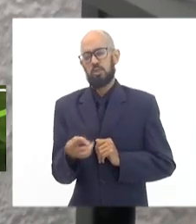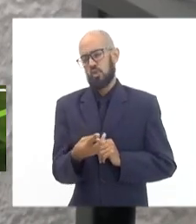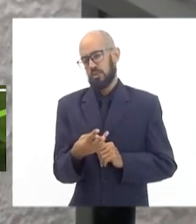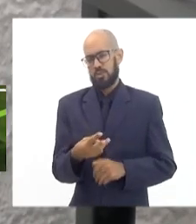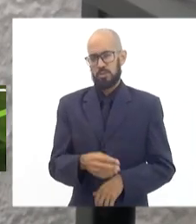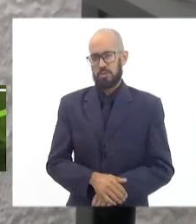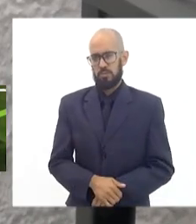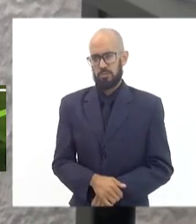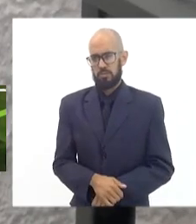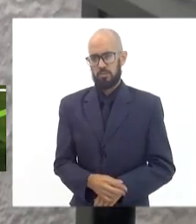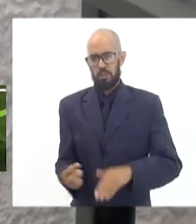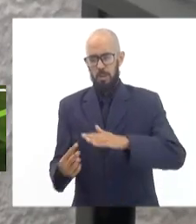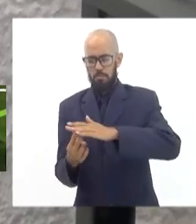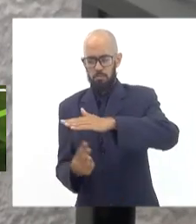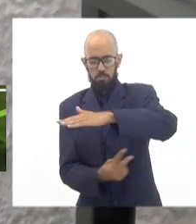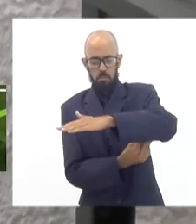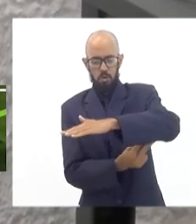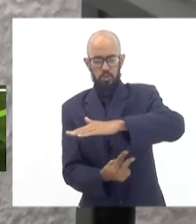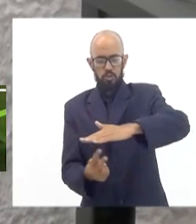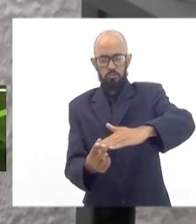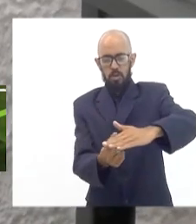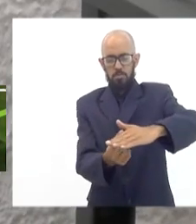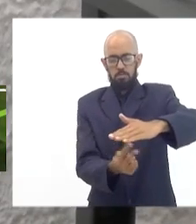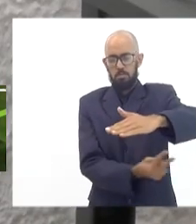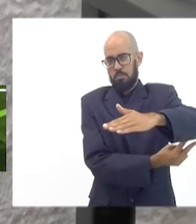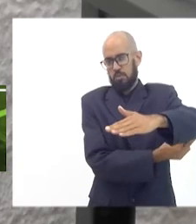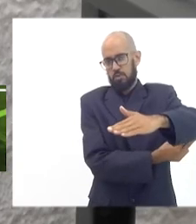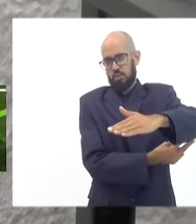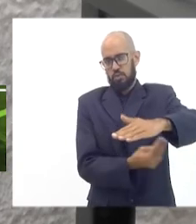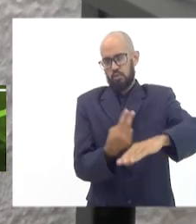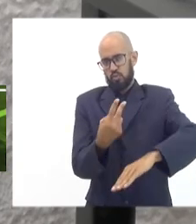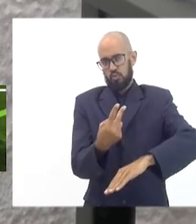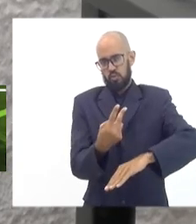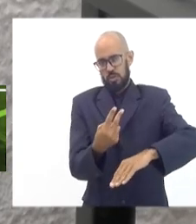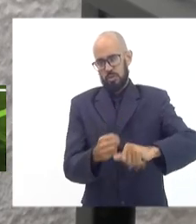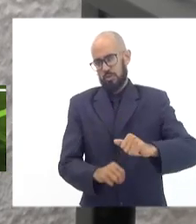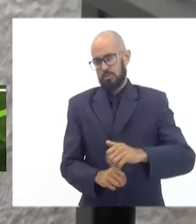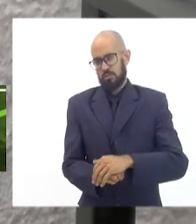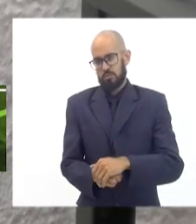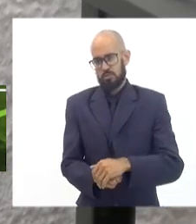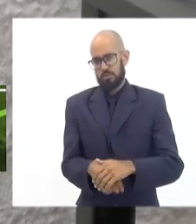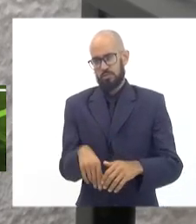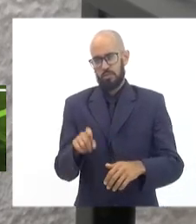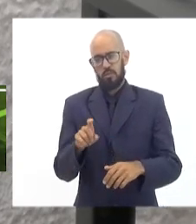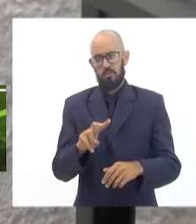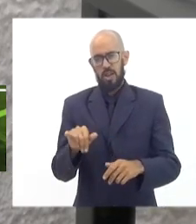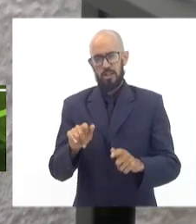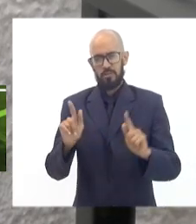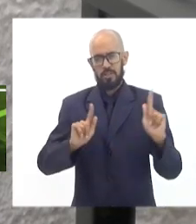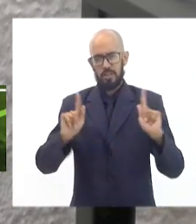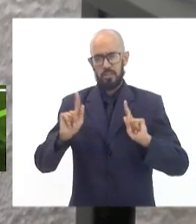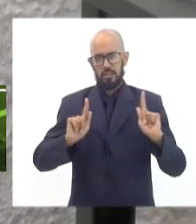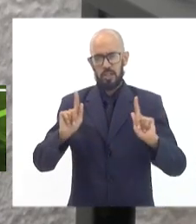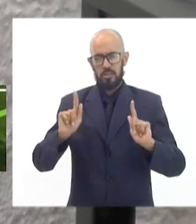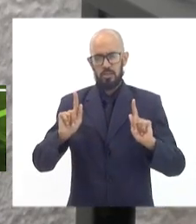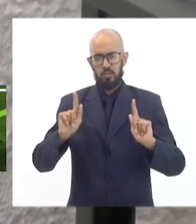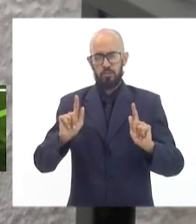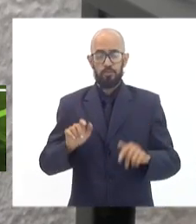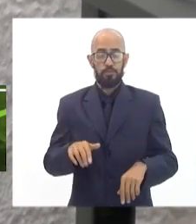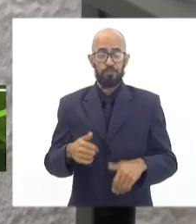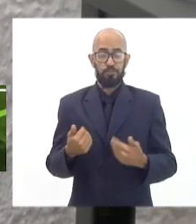do lado da outra essa estrutura também que vai licitar então é mais ou menos esse o resumo